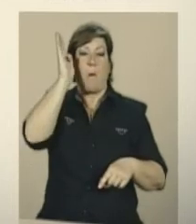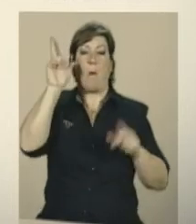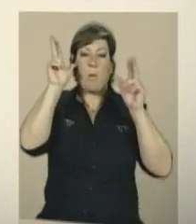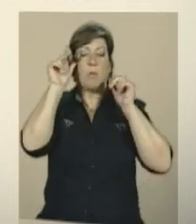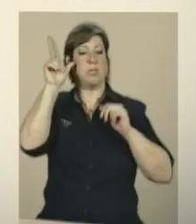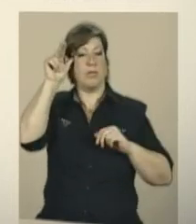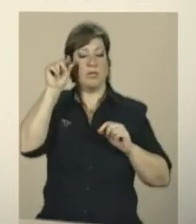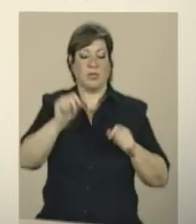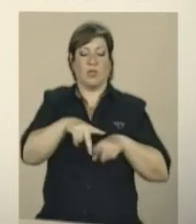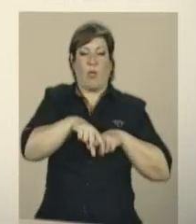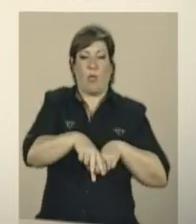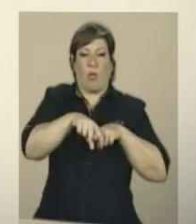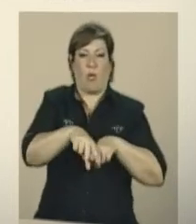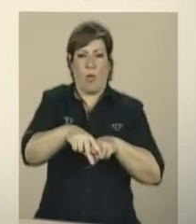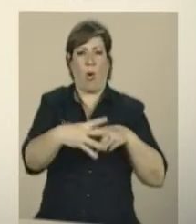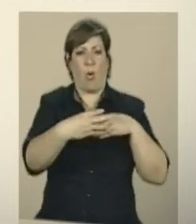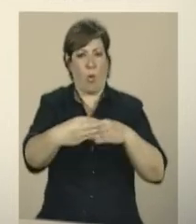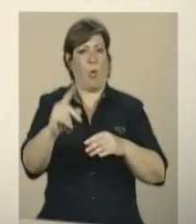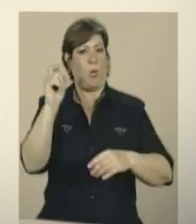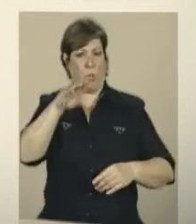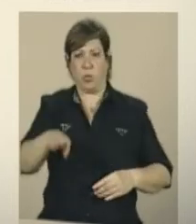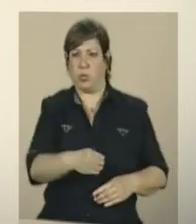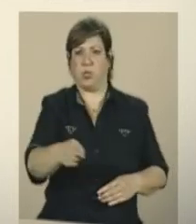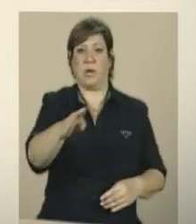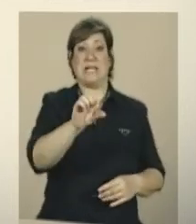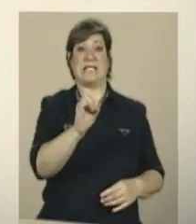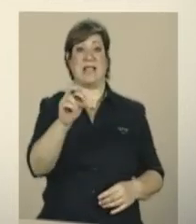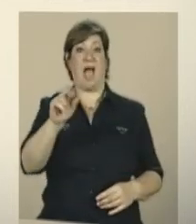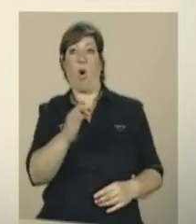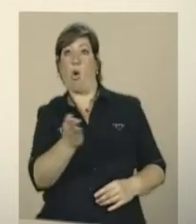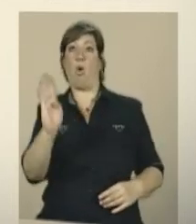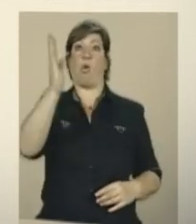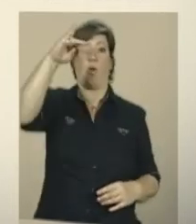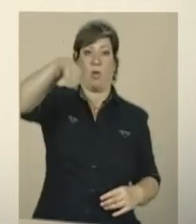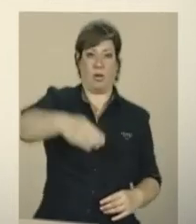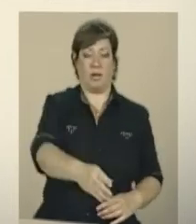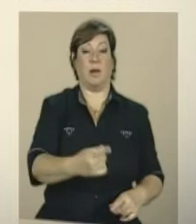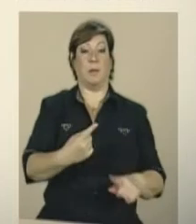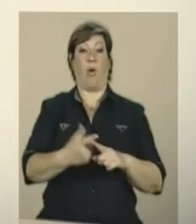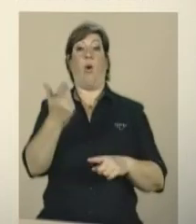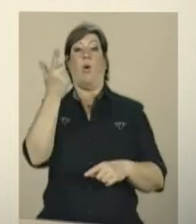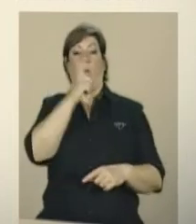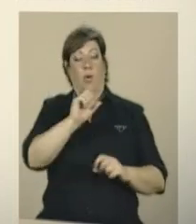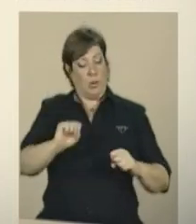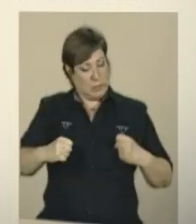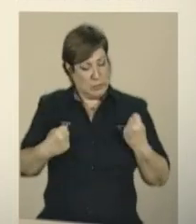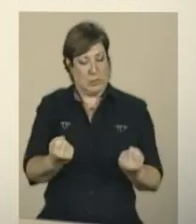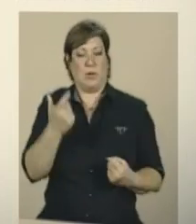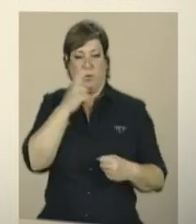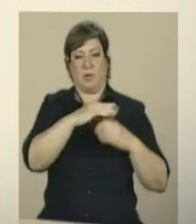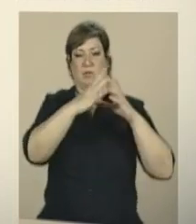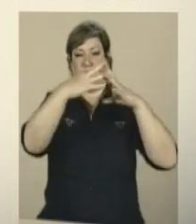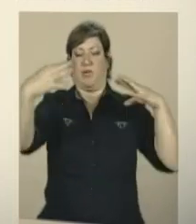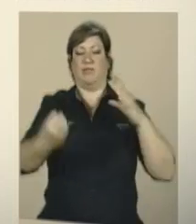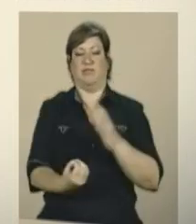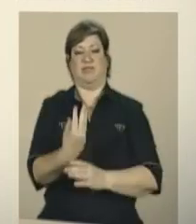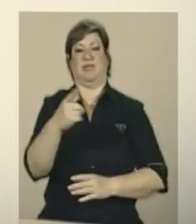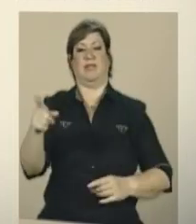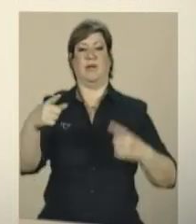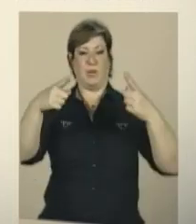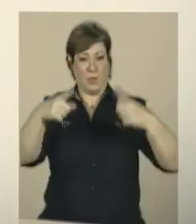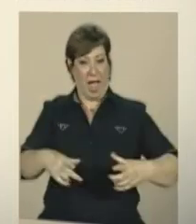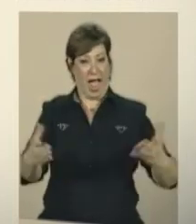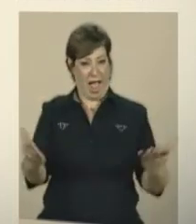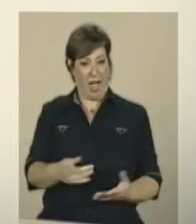mas todo esse esforço valeu muito a pena Pois conseguimos ligar a energia na Serra do Cafundó lá